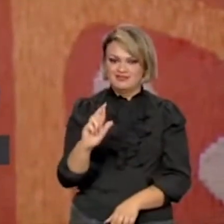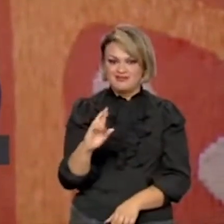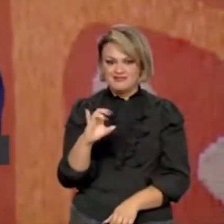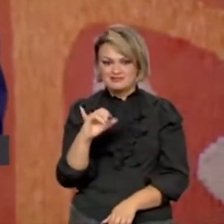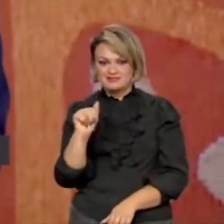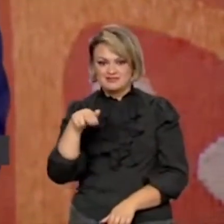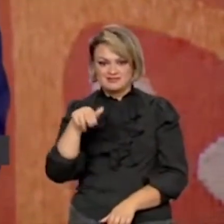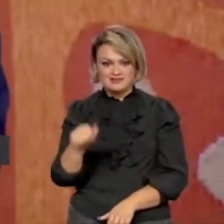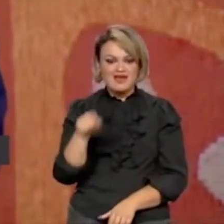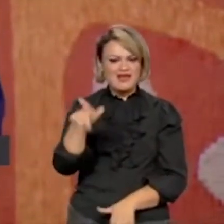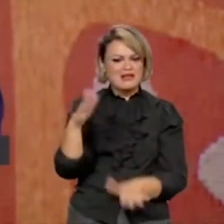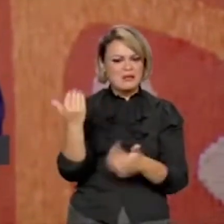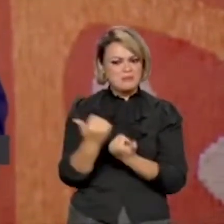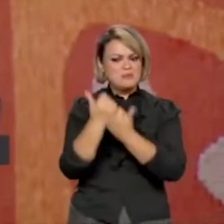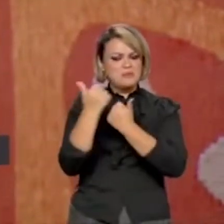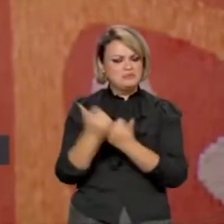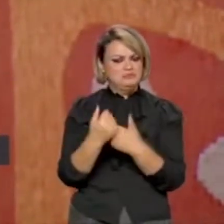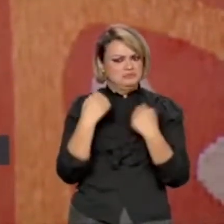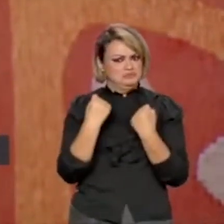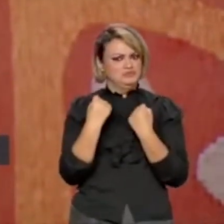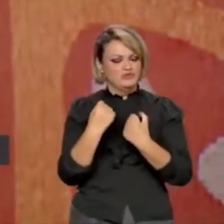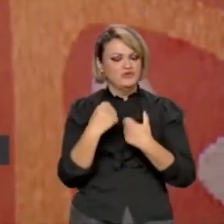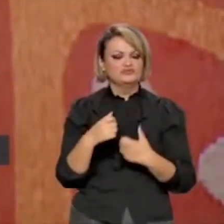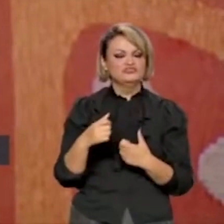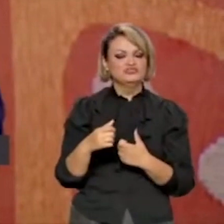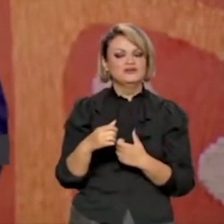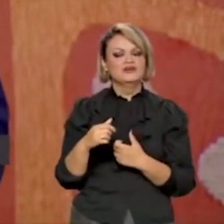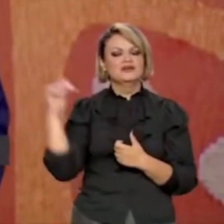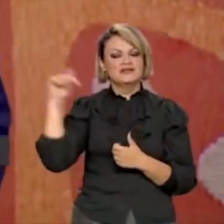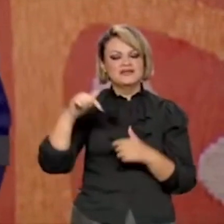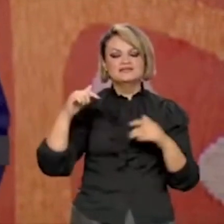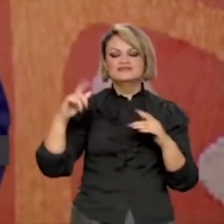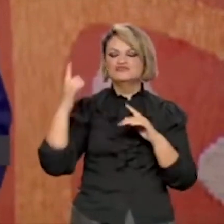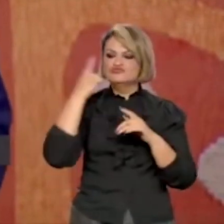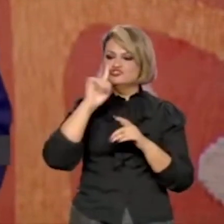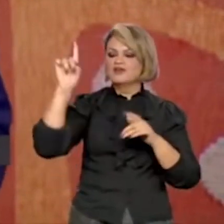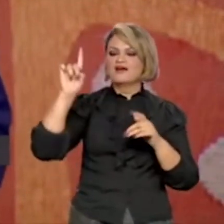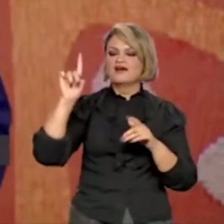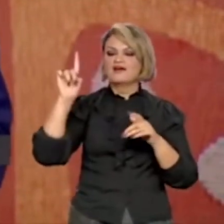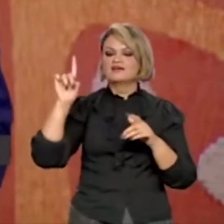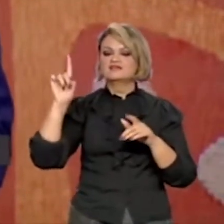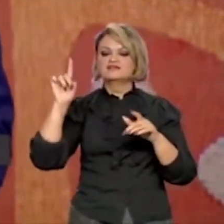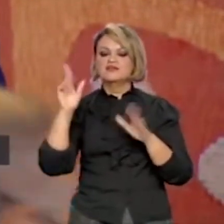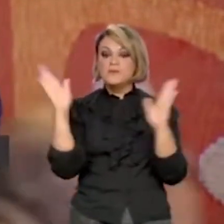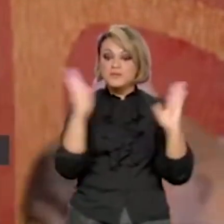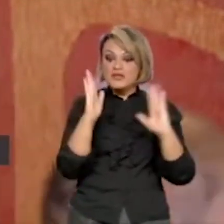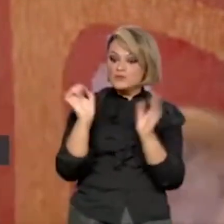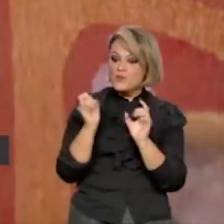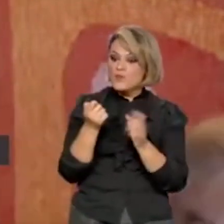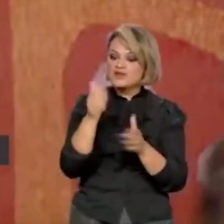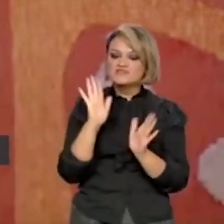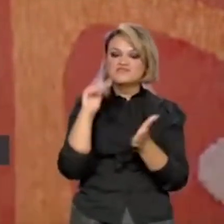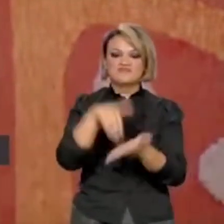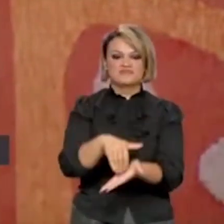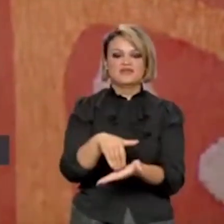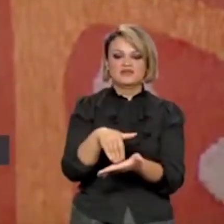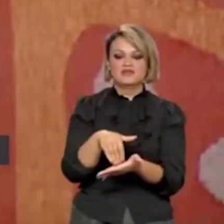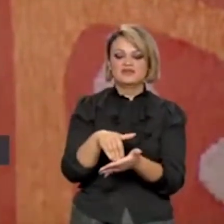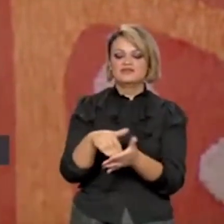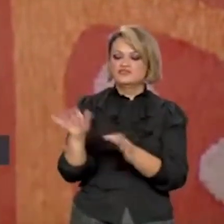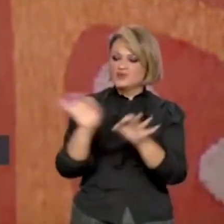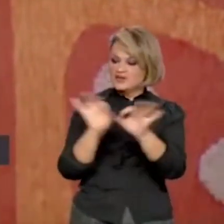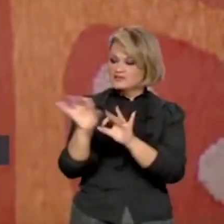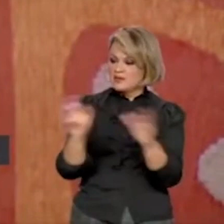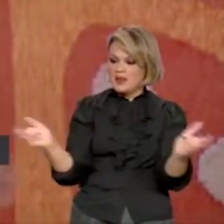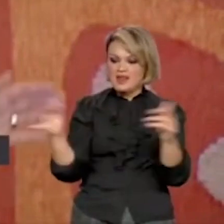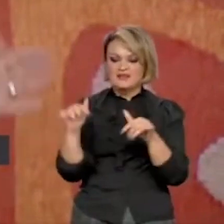por um apoio decisivo aqui nesse momento de reta final de instalação do